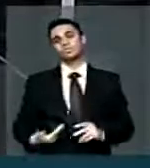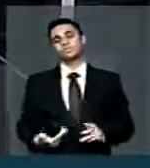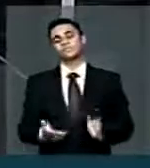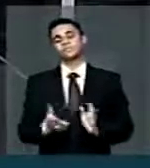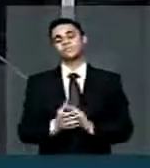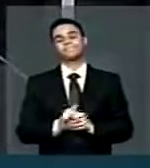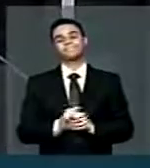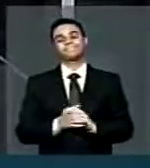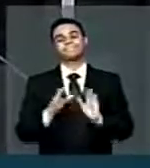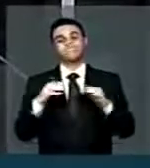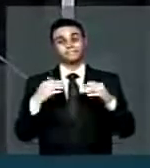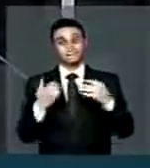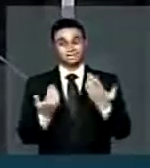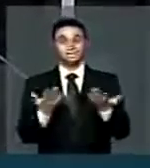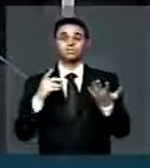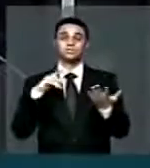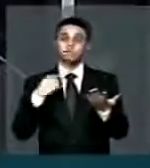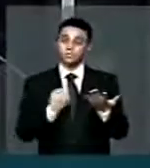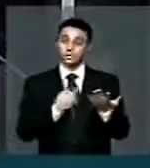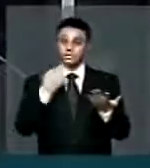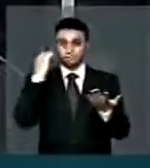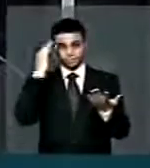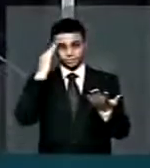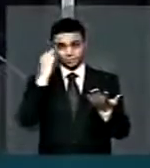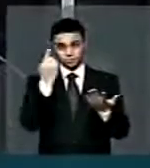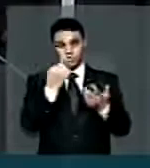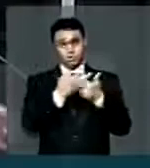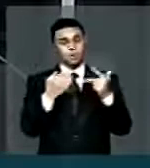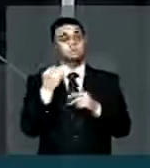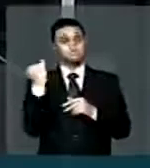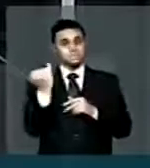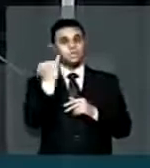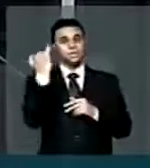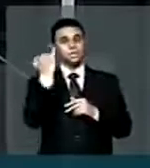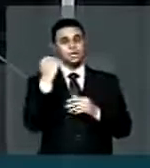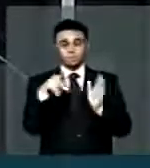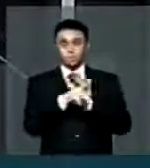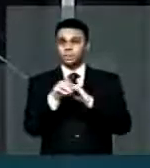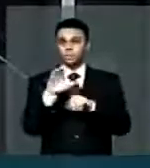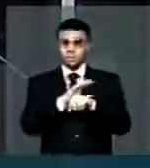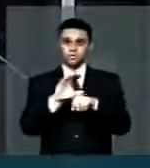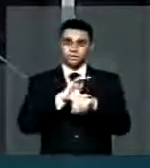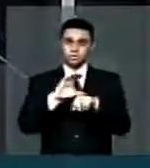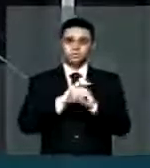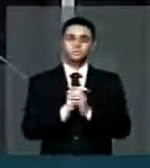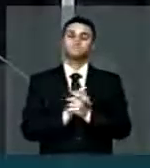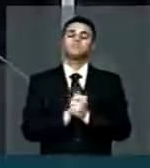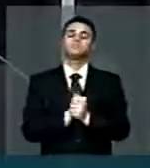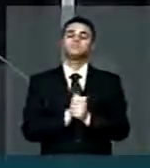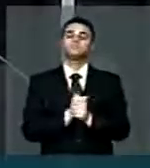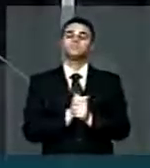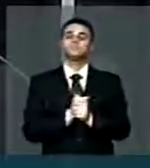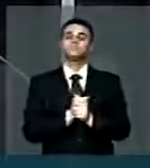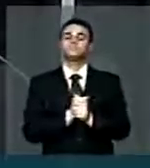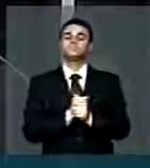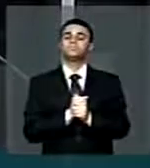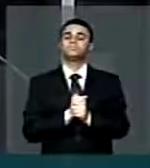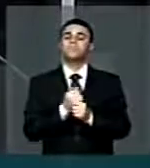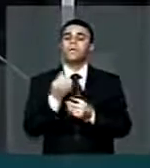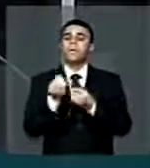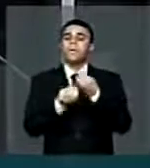desta casa, um importante papel, um papel constitucional. Daí a